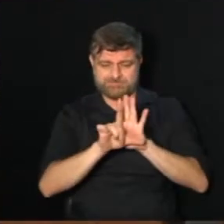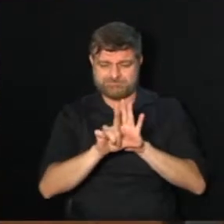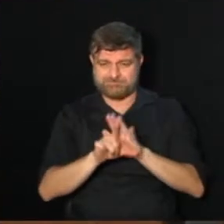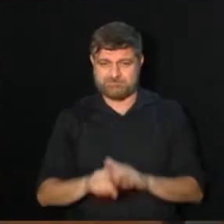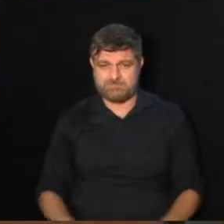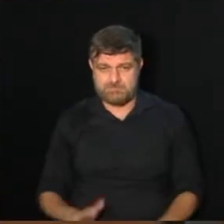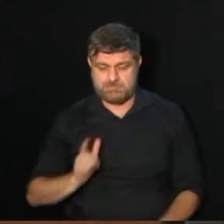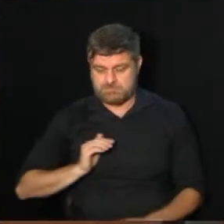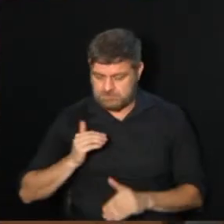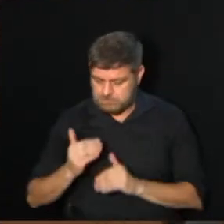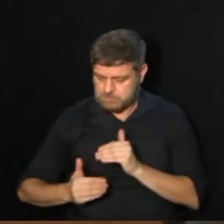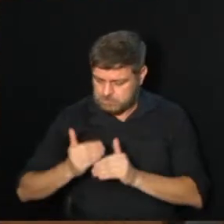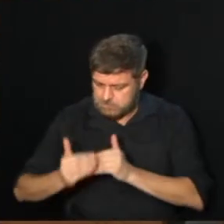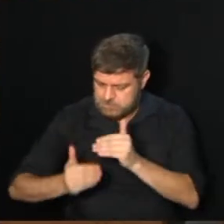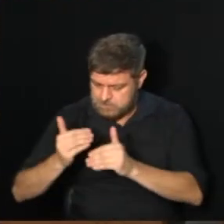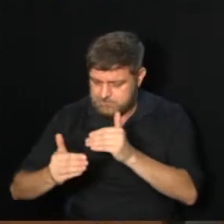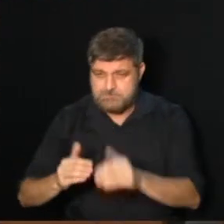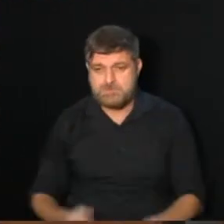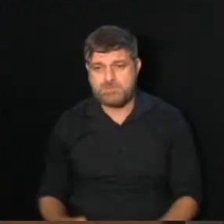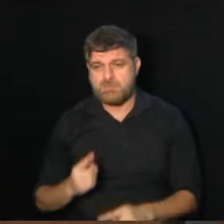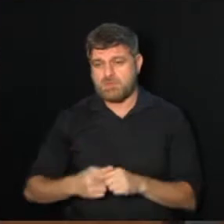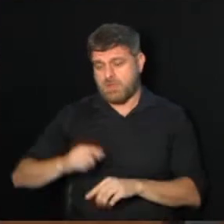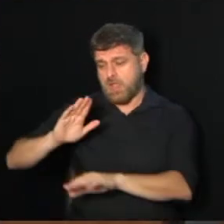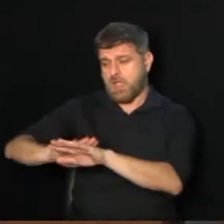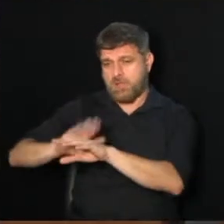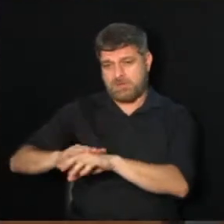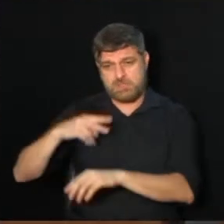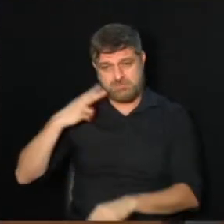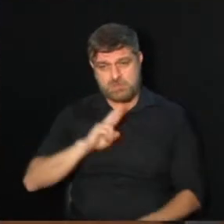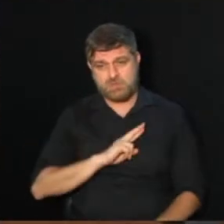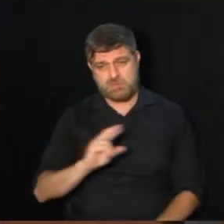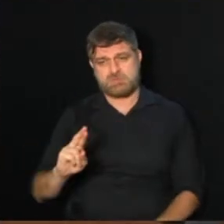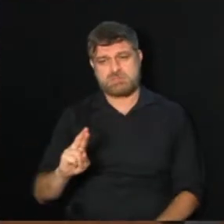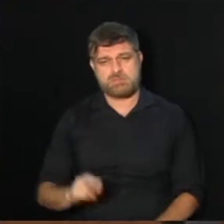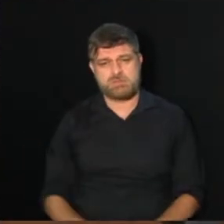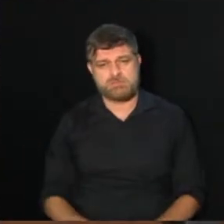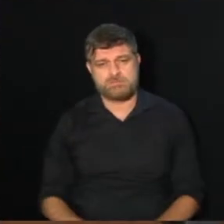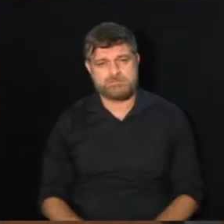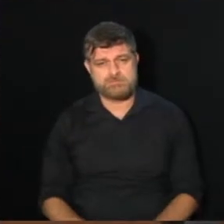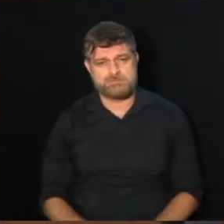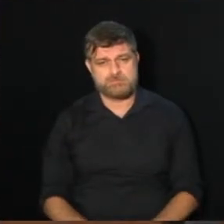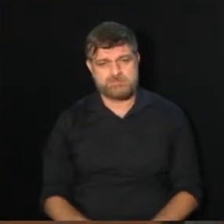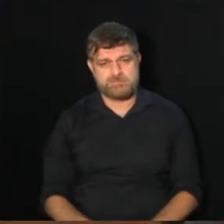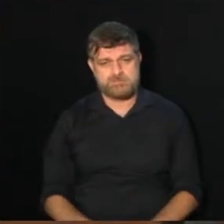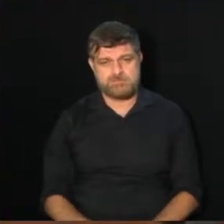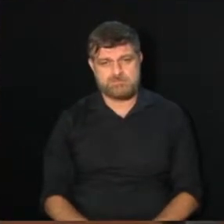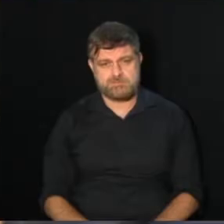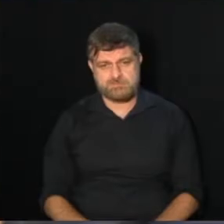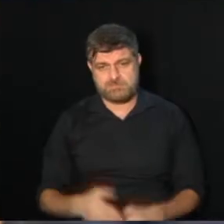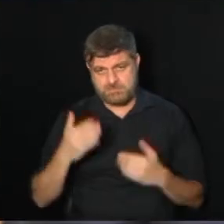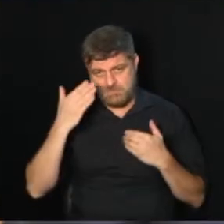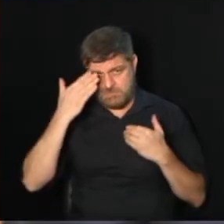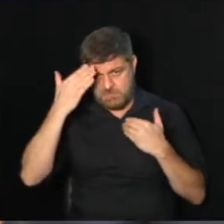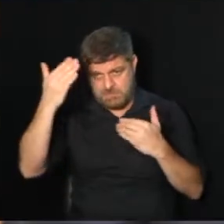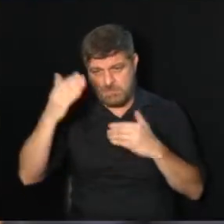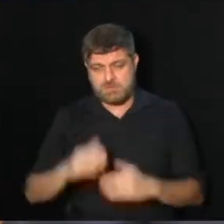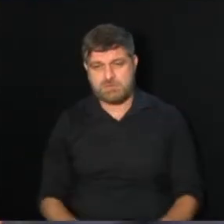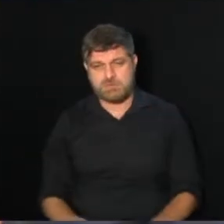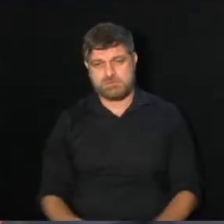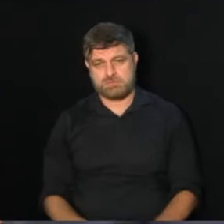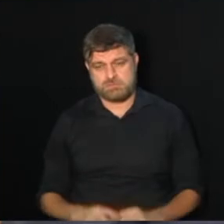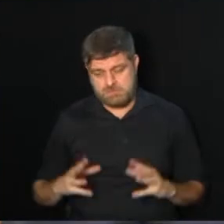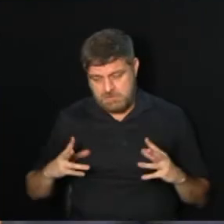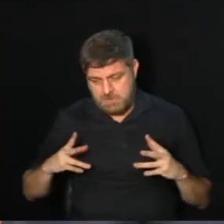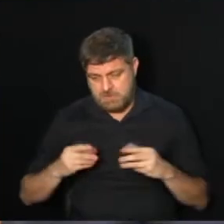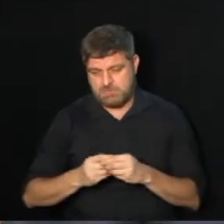em passos largos, graças à atuação do vereador Luiz Carlos Rossini. Dito isso, eu acredito que eu fiz todas